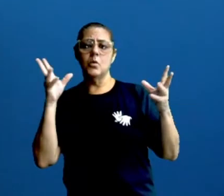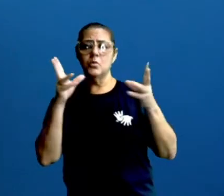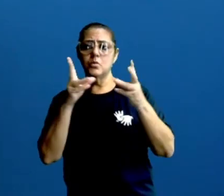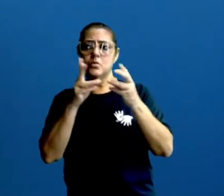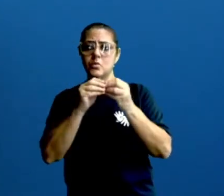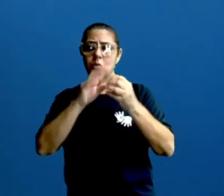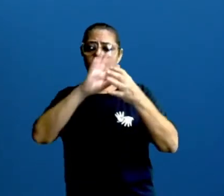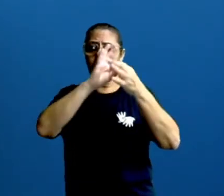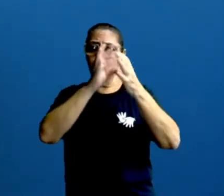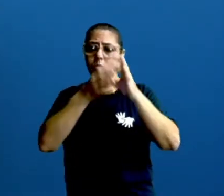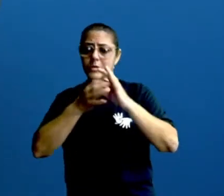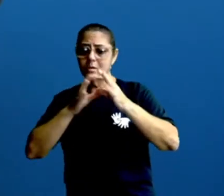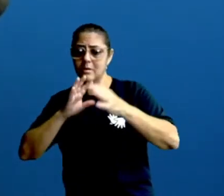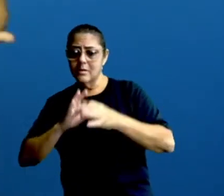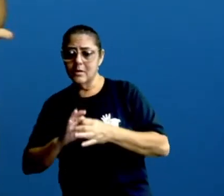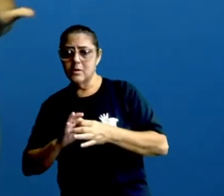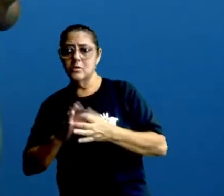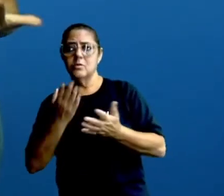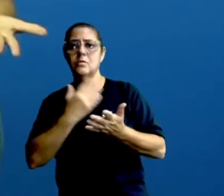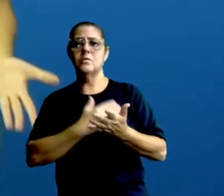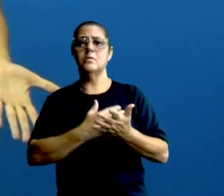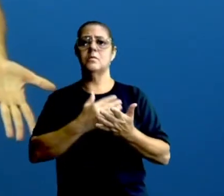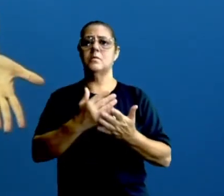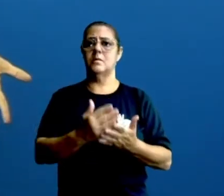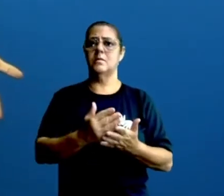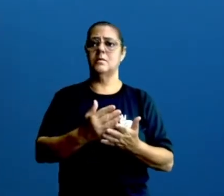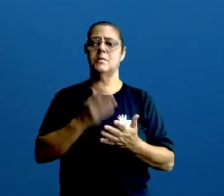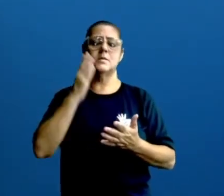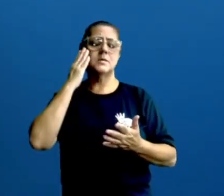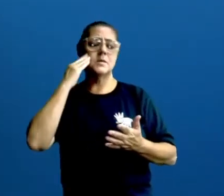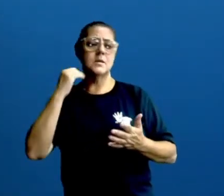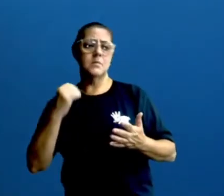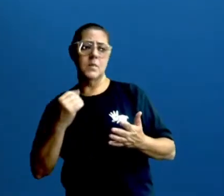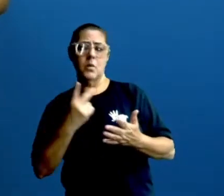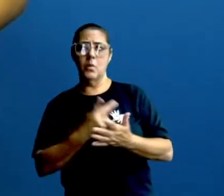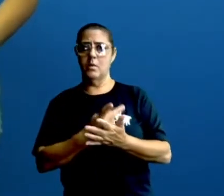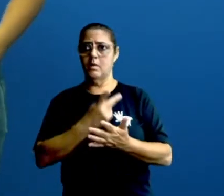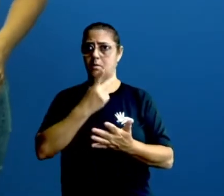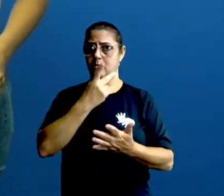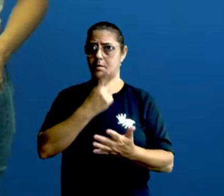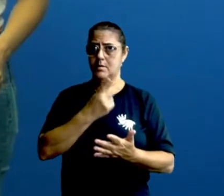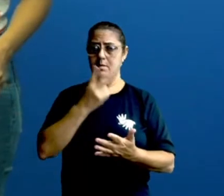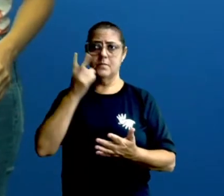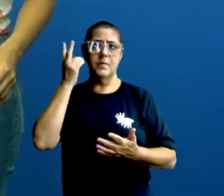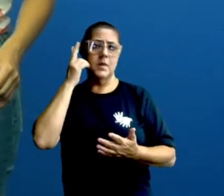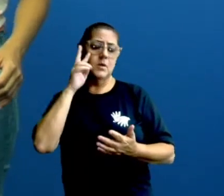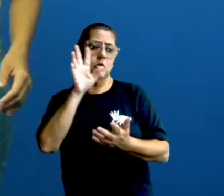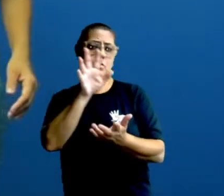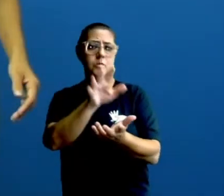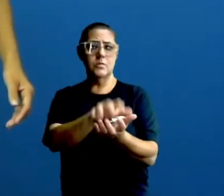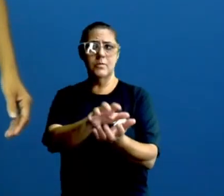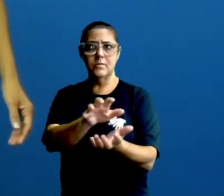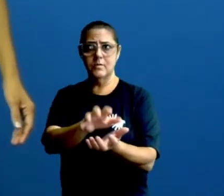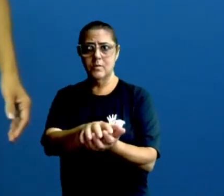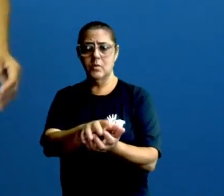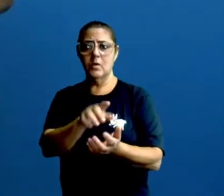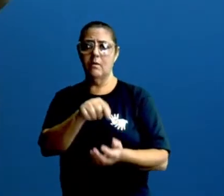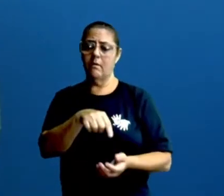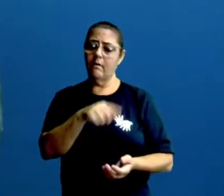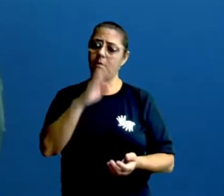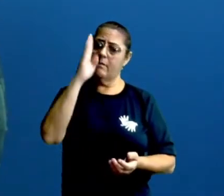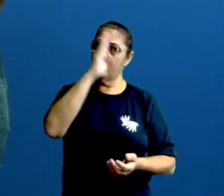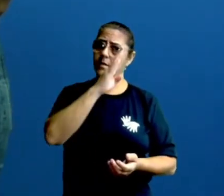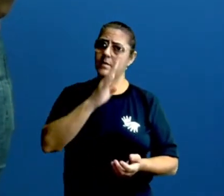que a envolve e, a partir disso, interpretá-las. Então, a história do estado de Pernambuco, que é a história do